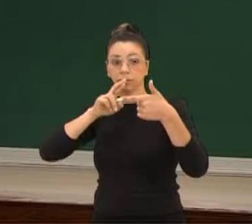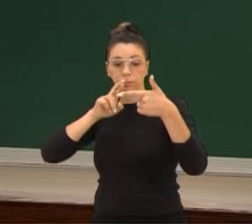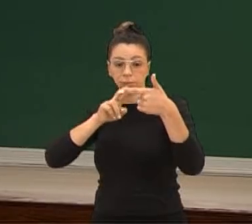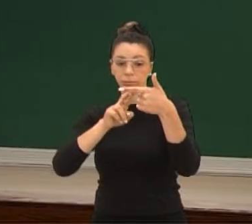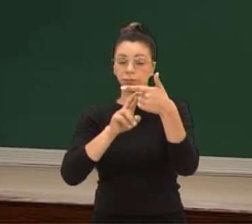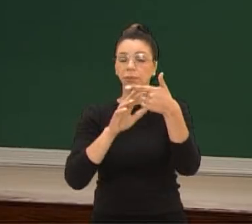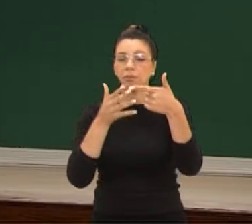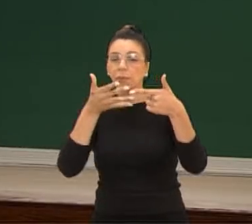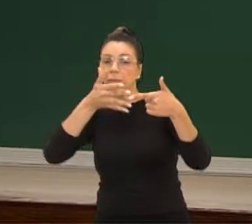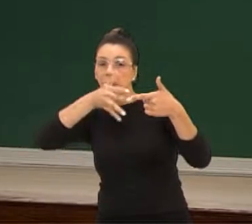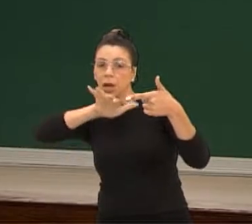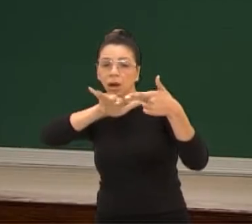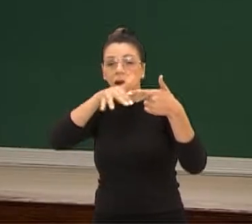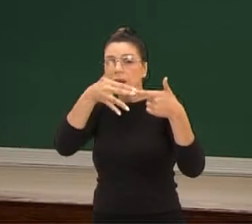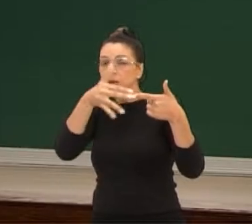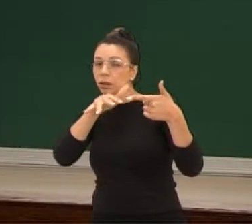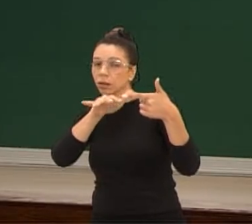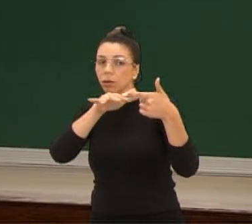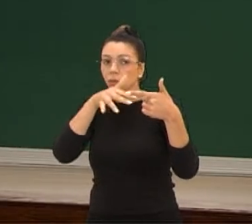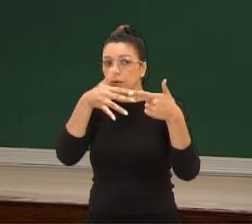a aproximadamente